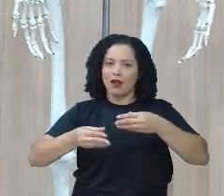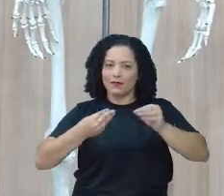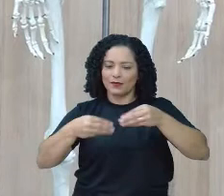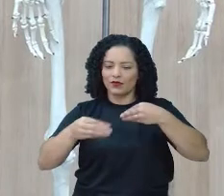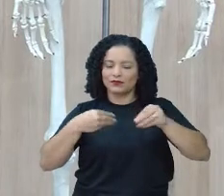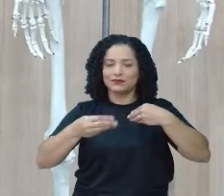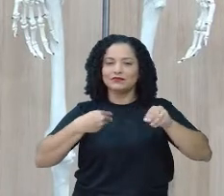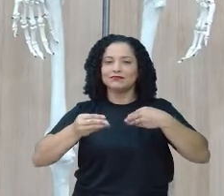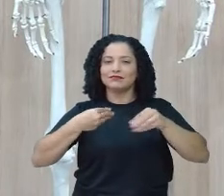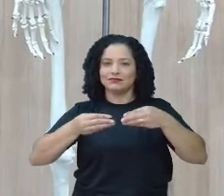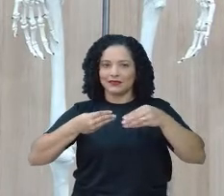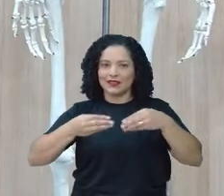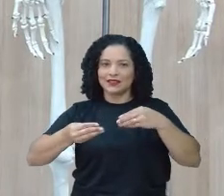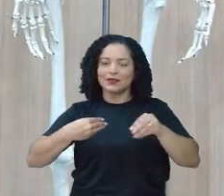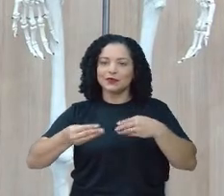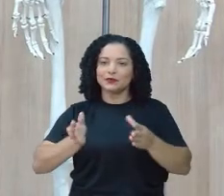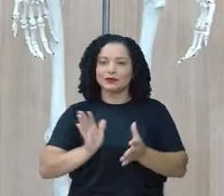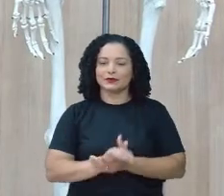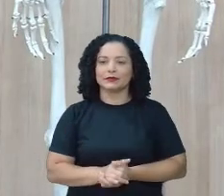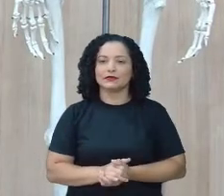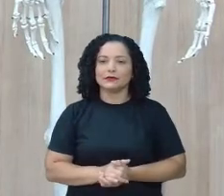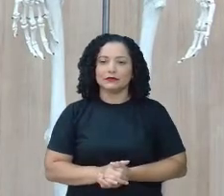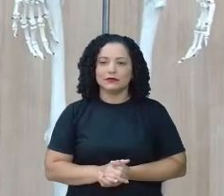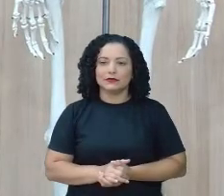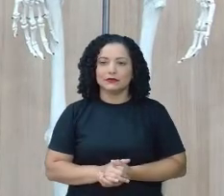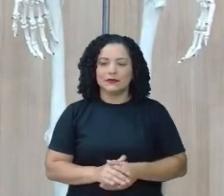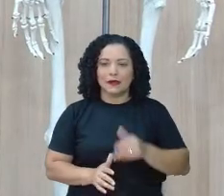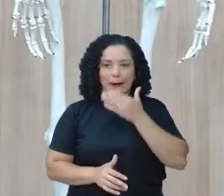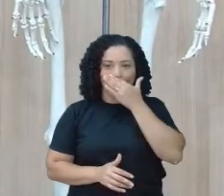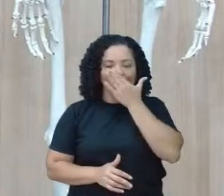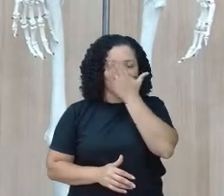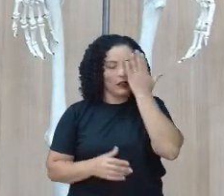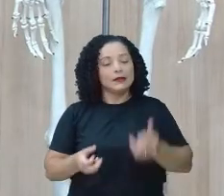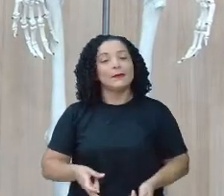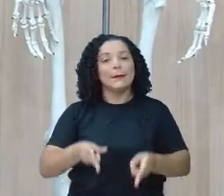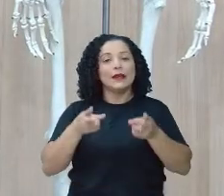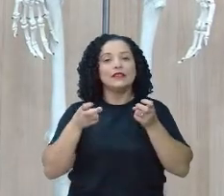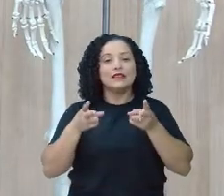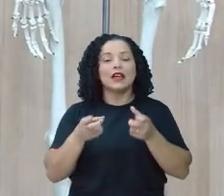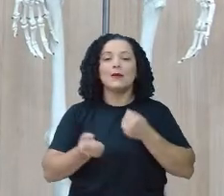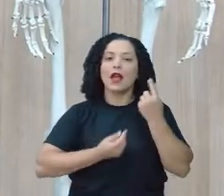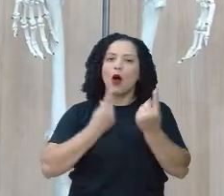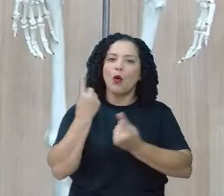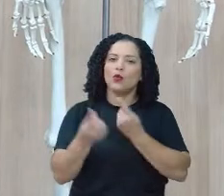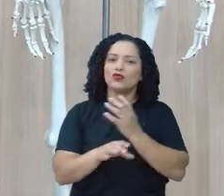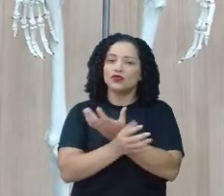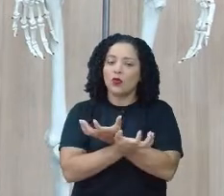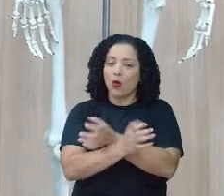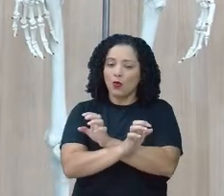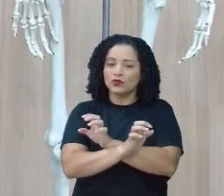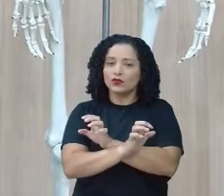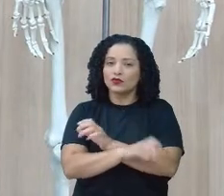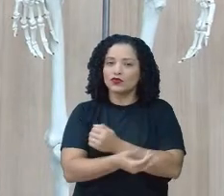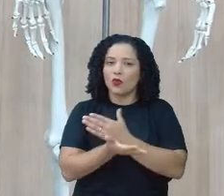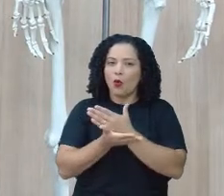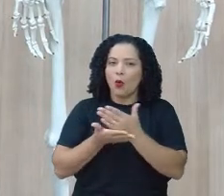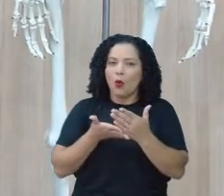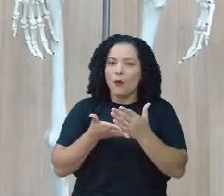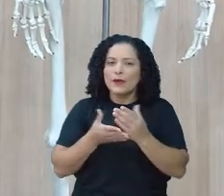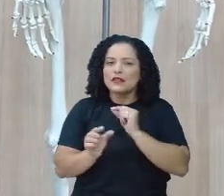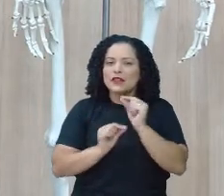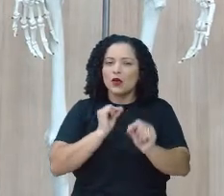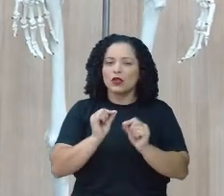vem aí com um número maior. E a gente percebe que alguns ossos eles vão começar a se fundir, ou